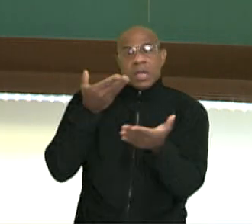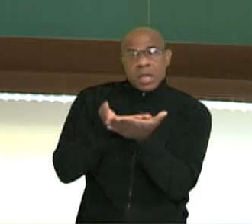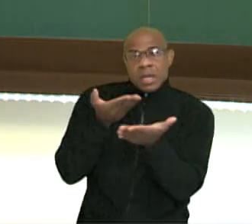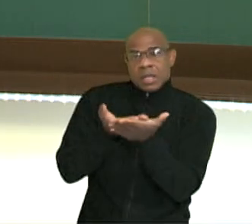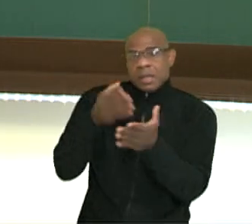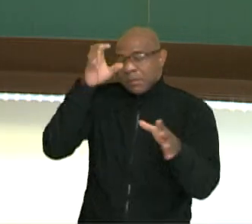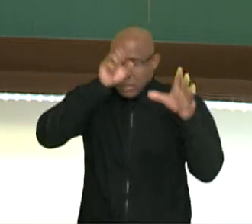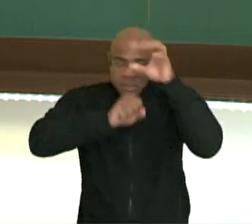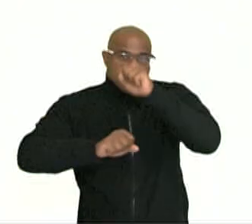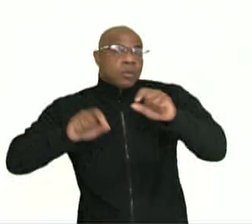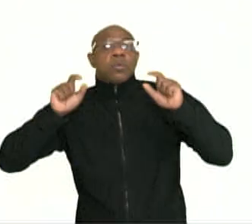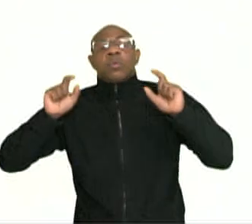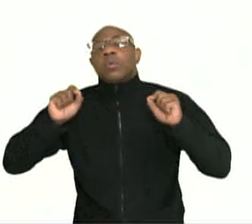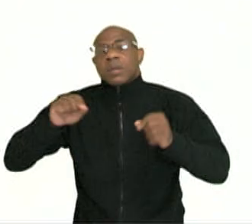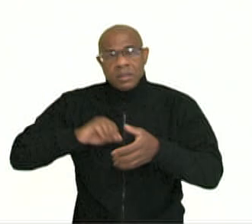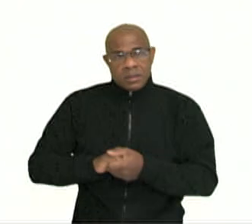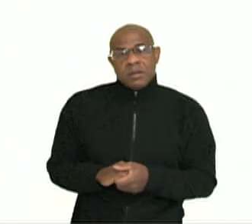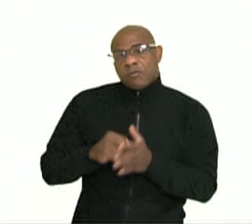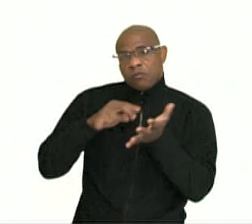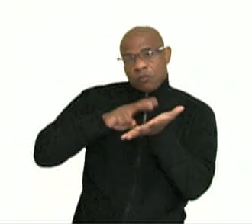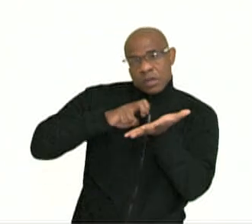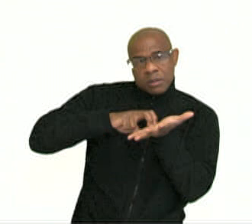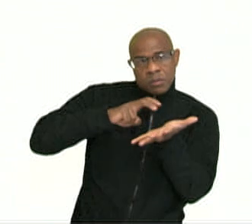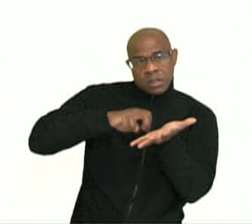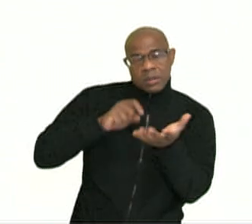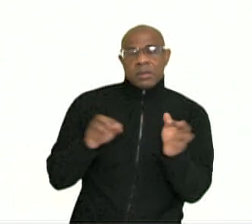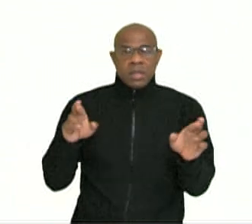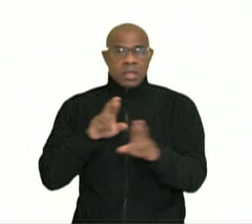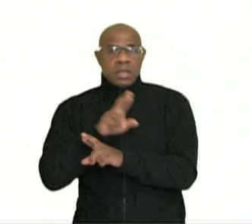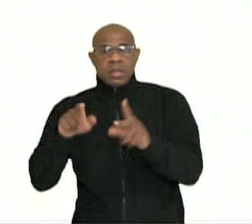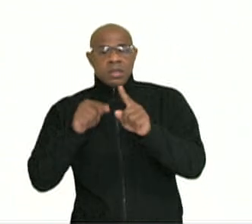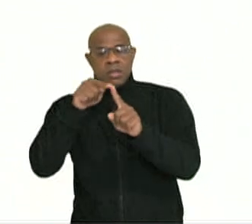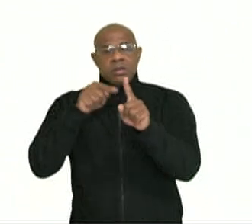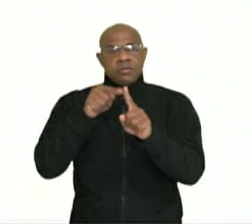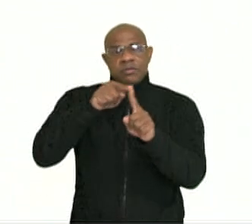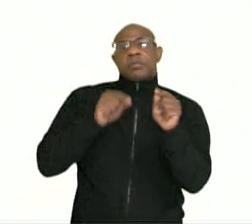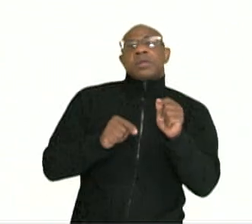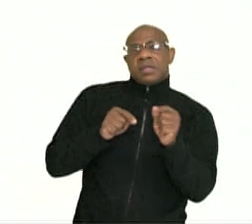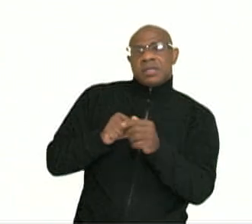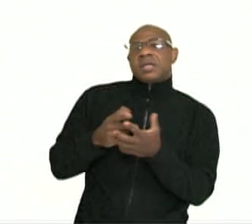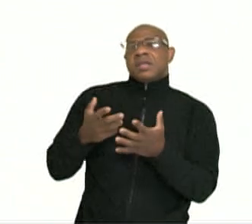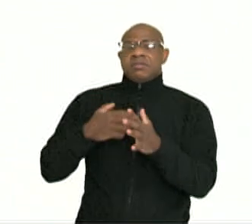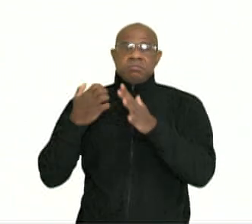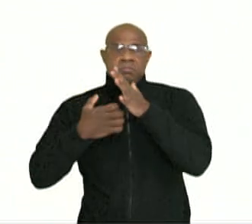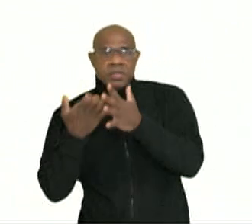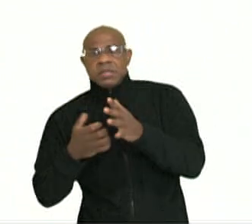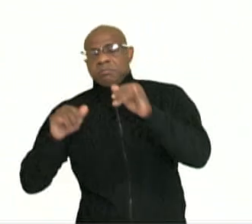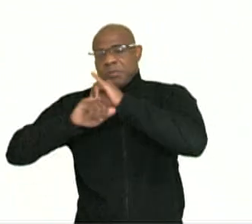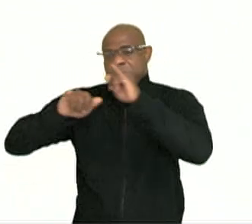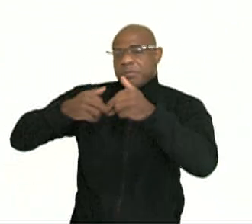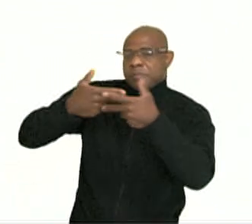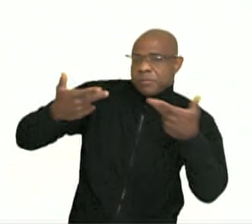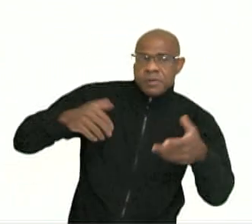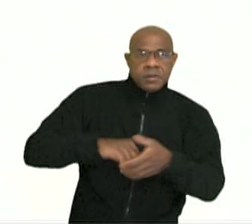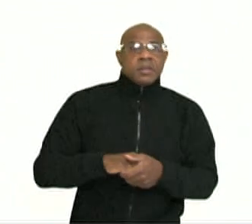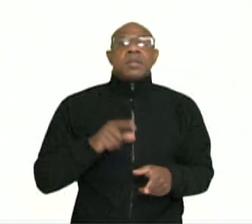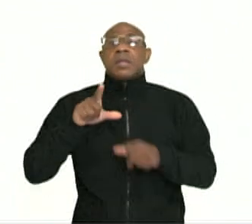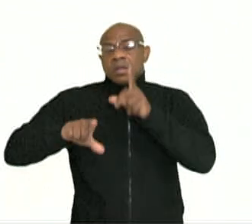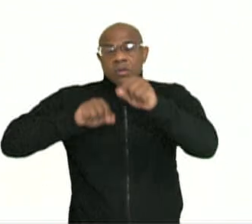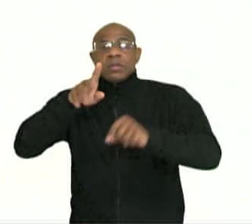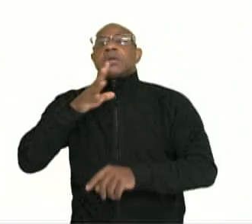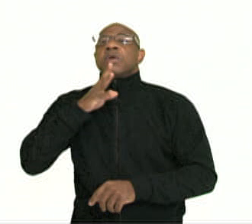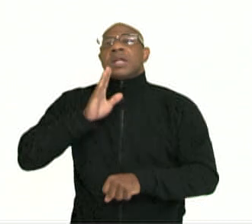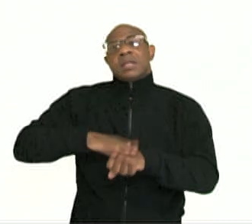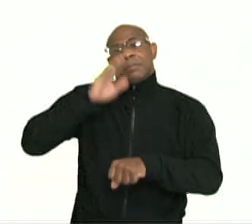aula, o que a gente viu? A gente viu vocabulário relacionado a tipos de entretenimento. E a gente escolheu um entretenimento que você